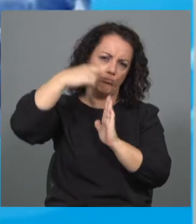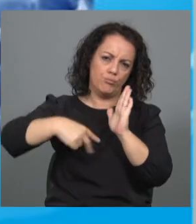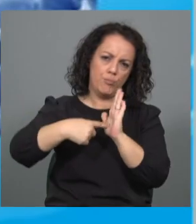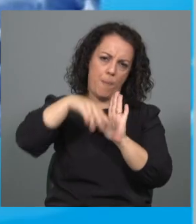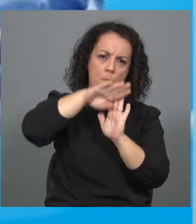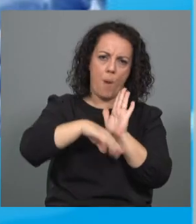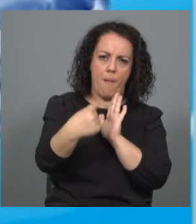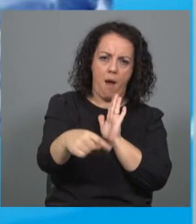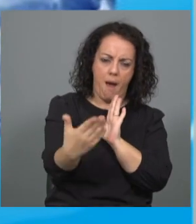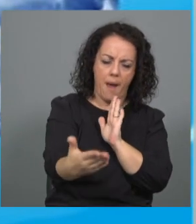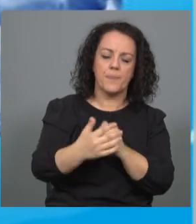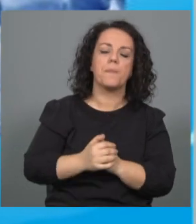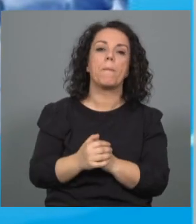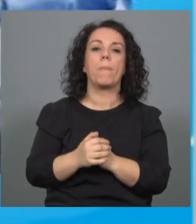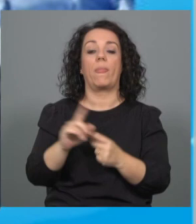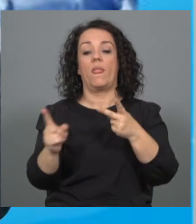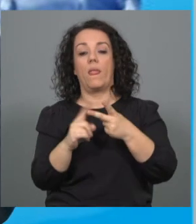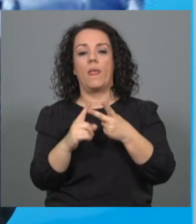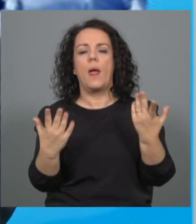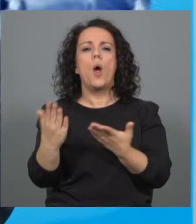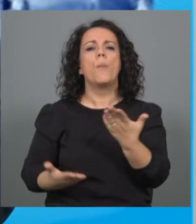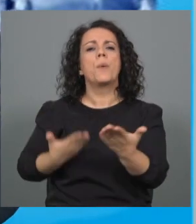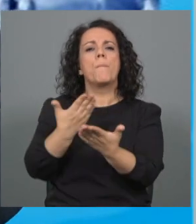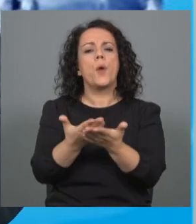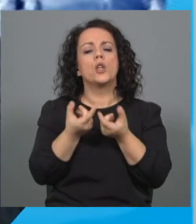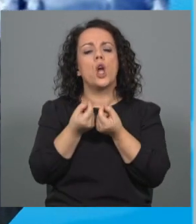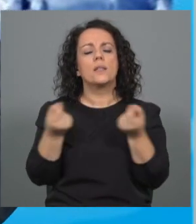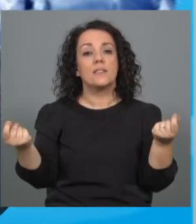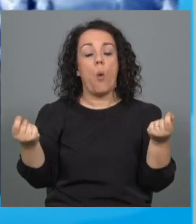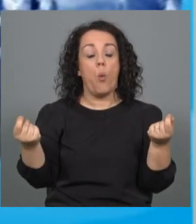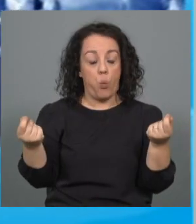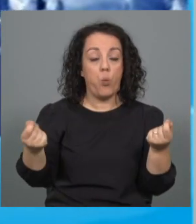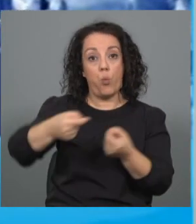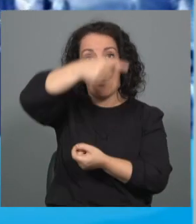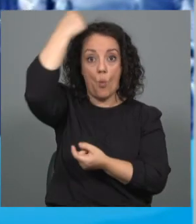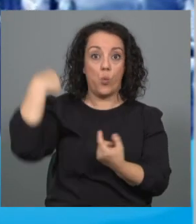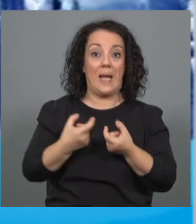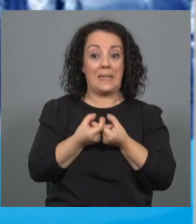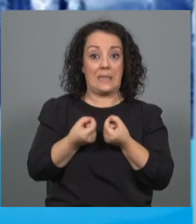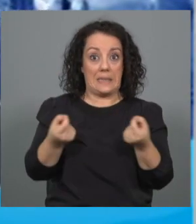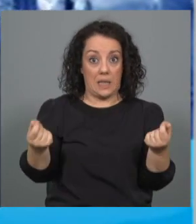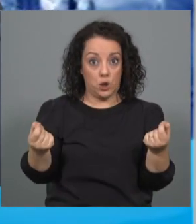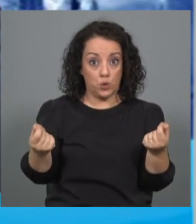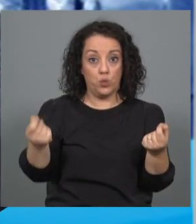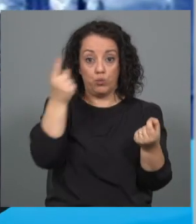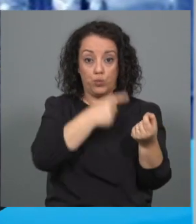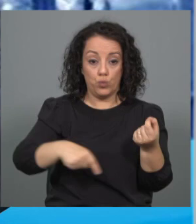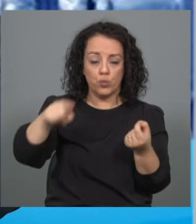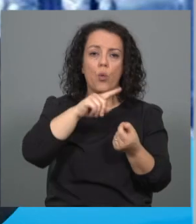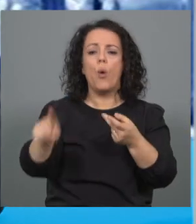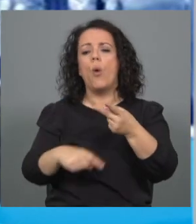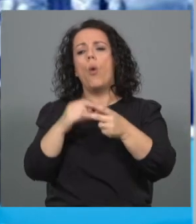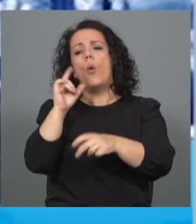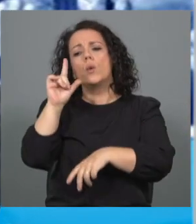programa. Propostas de oração, a oração do terço e uma oração que pode ser rezada